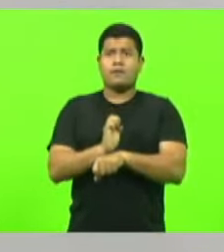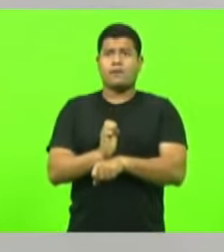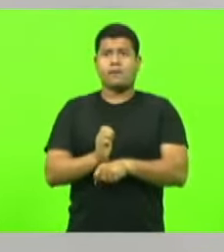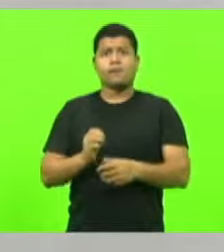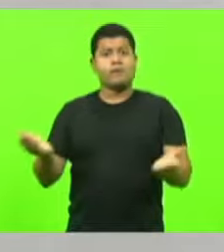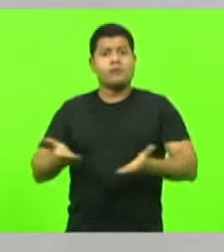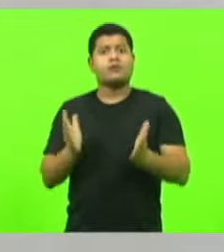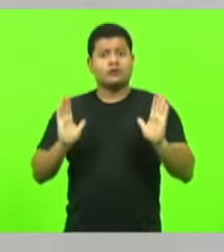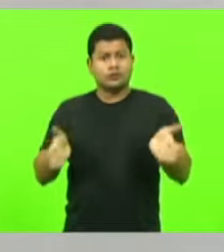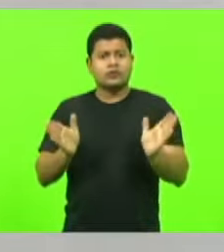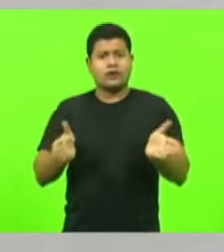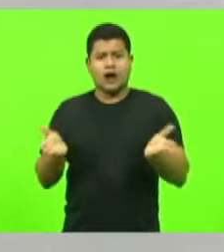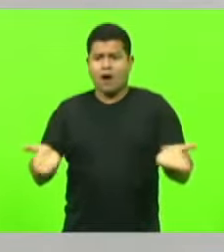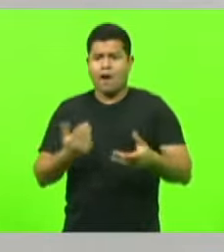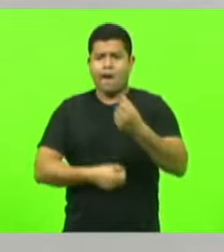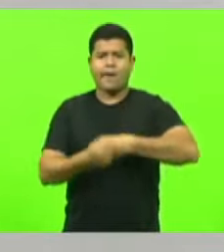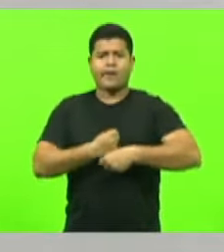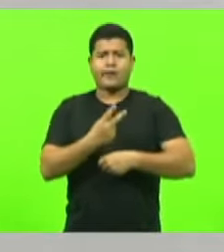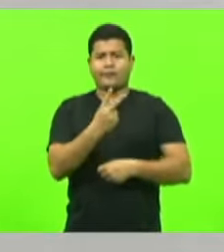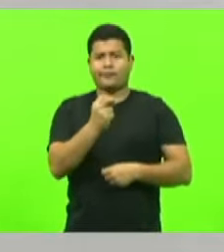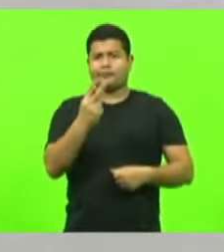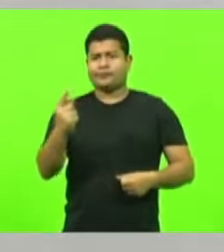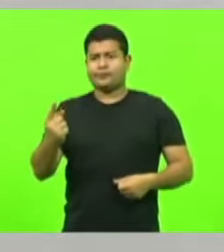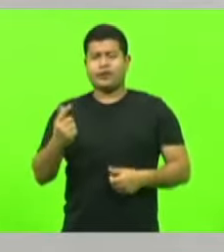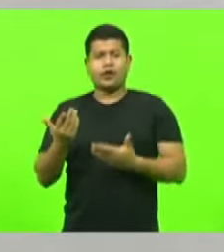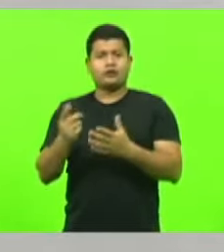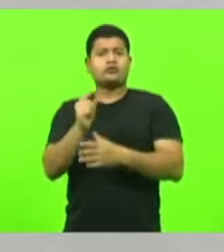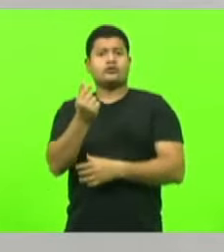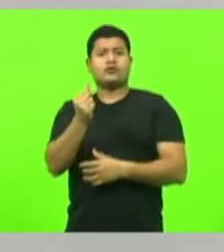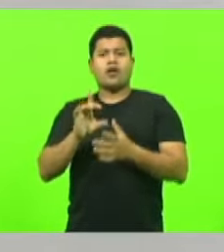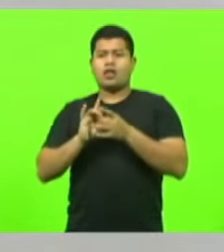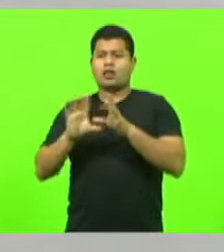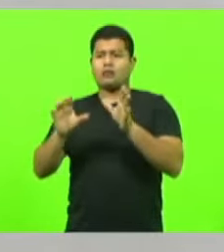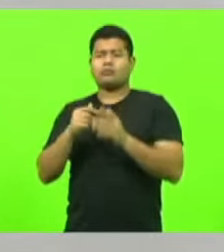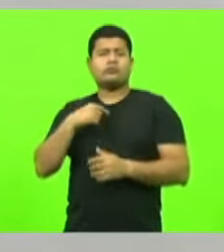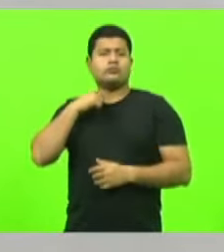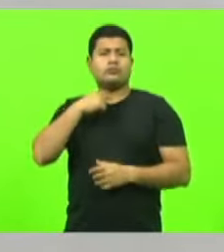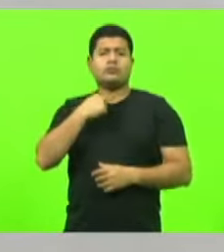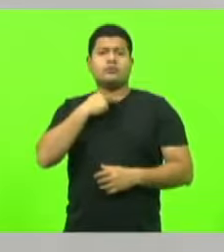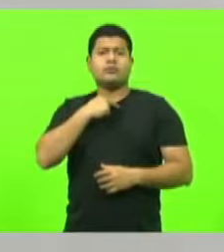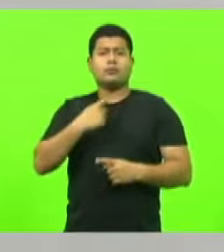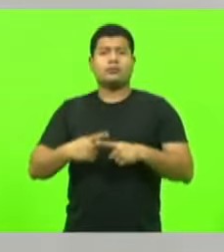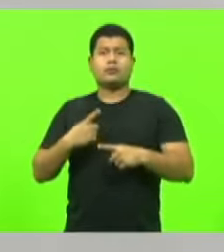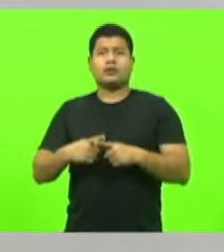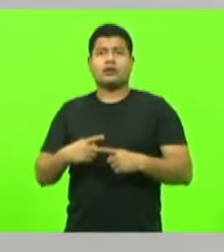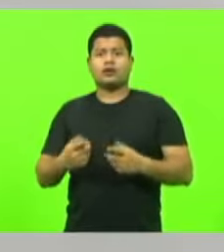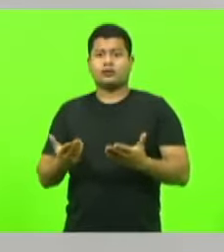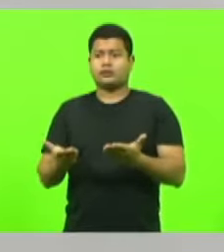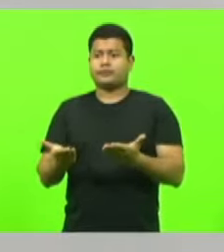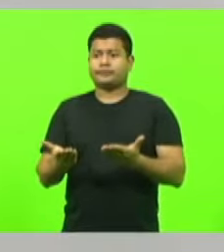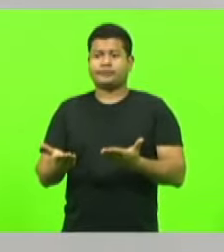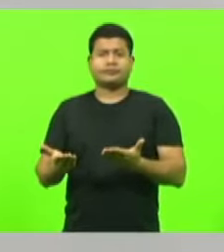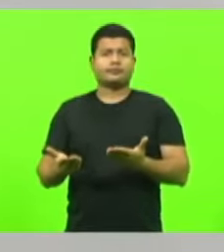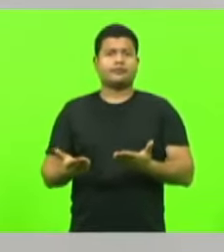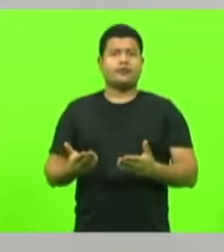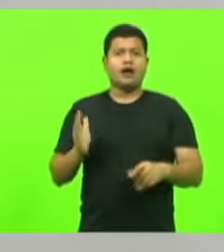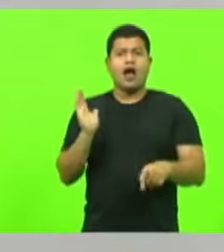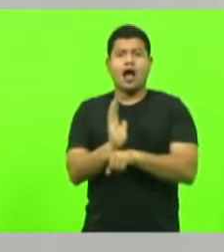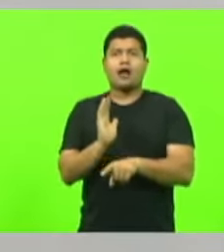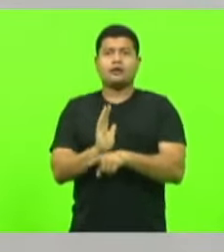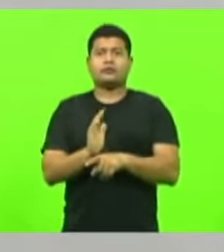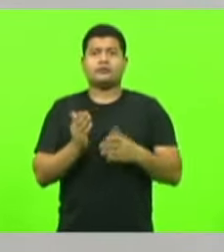começou agora em 2021, e que esses recursos não podem ser aplicados, porque senão fortaleceria, entre aspas, a figura